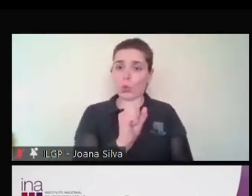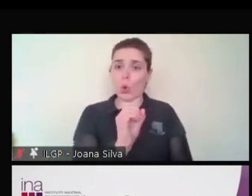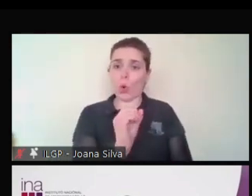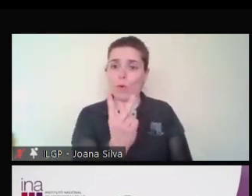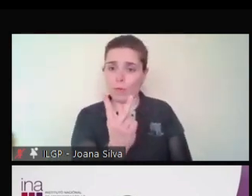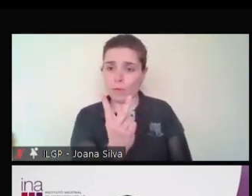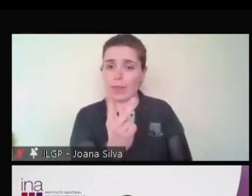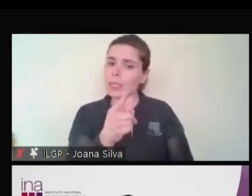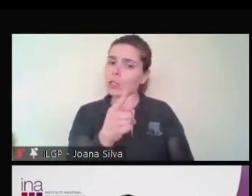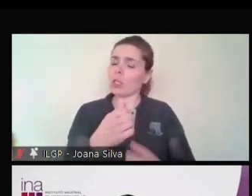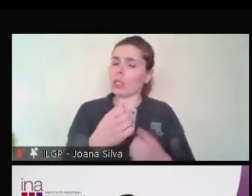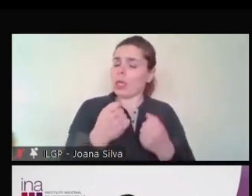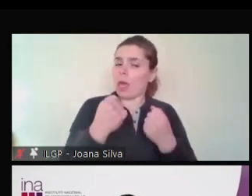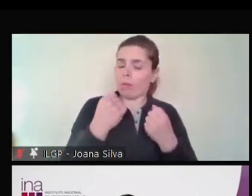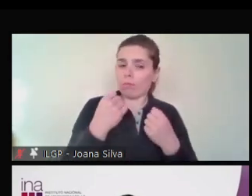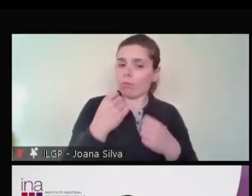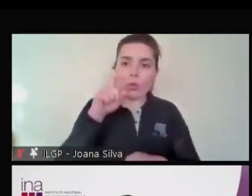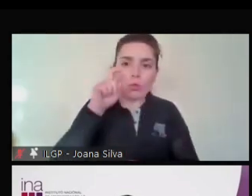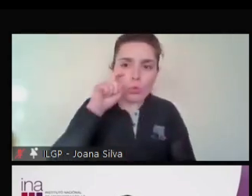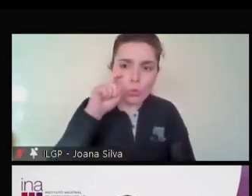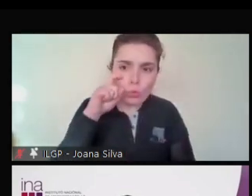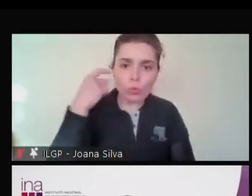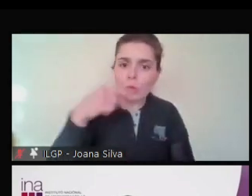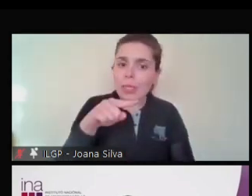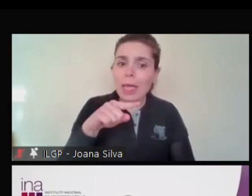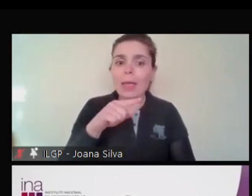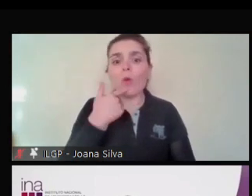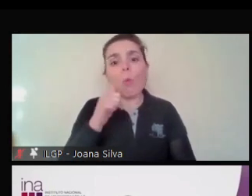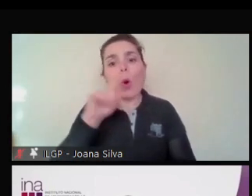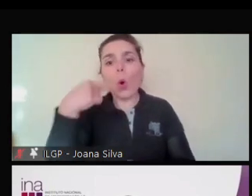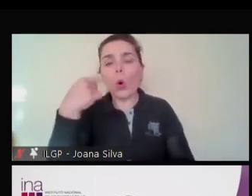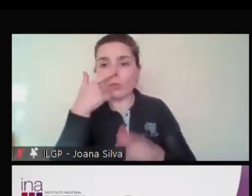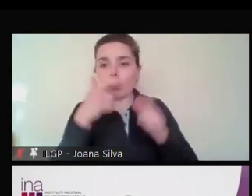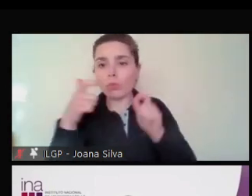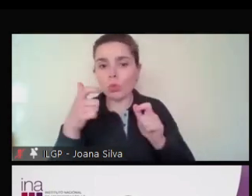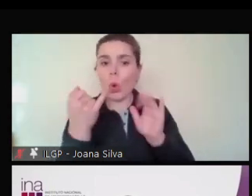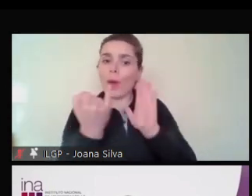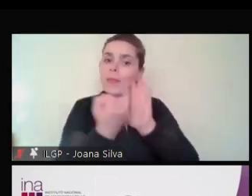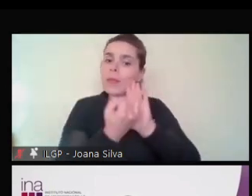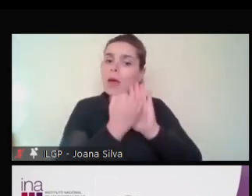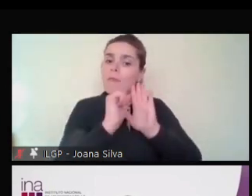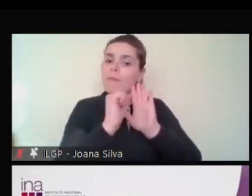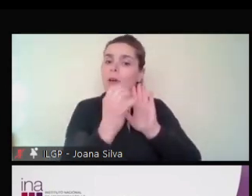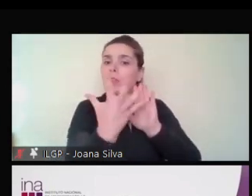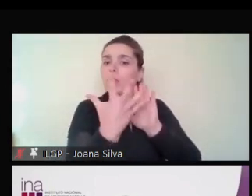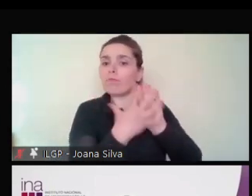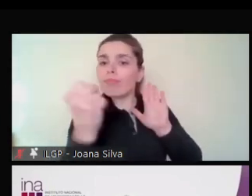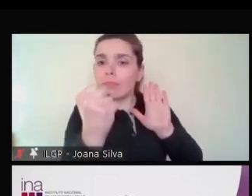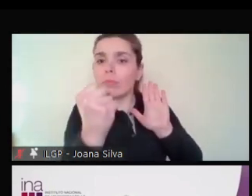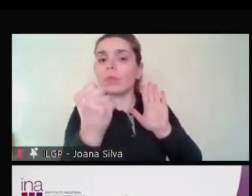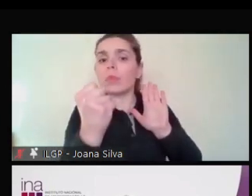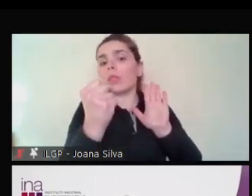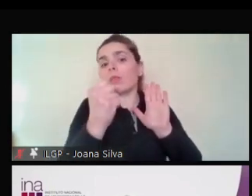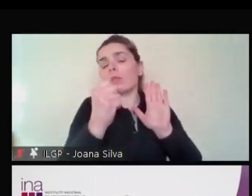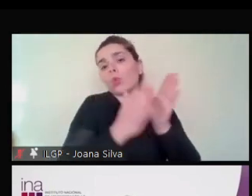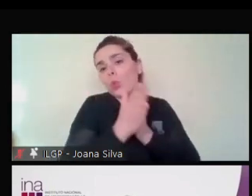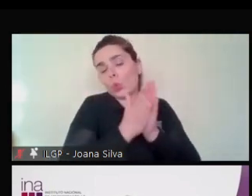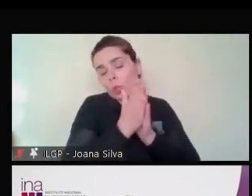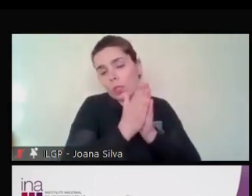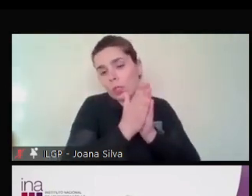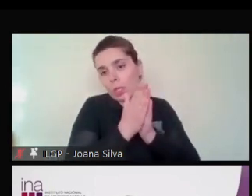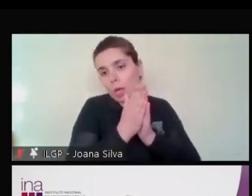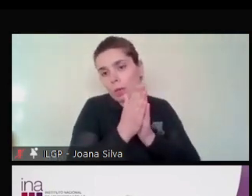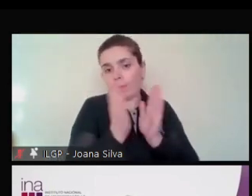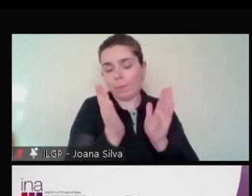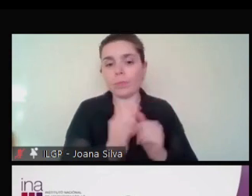garante que não haja utilização indevida em seu nome de meios digitais. O tema da cibersegurança,